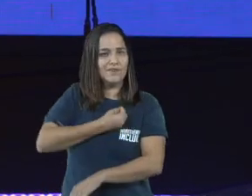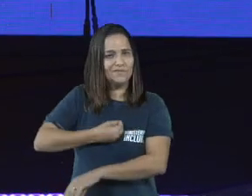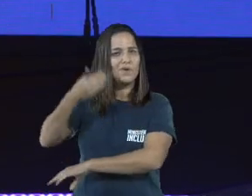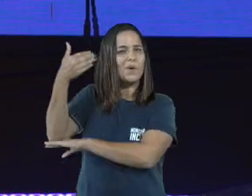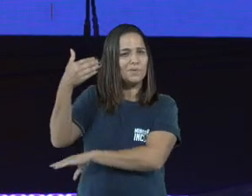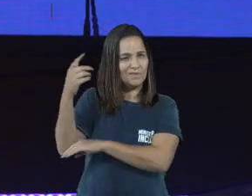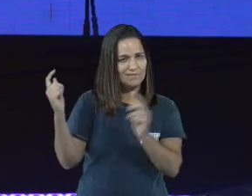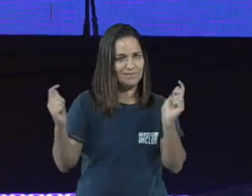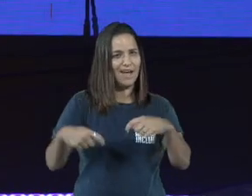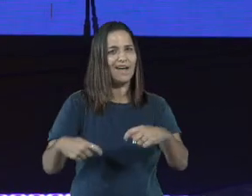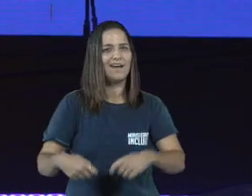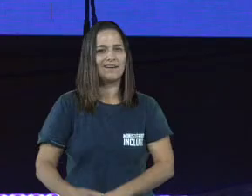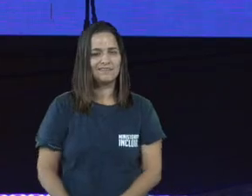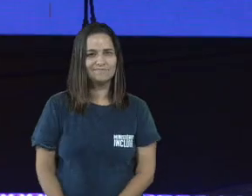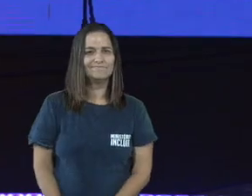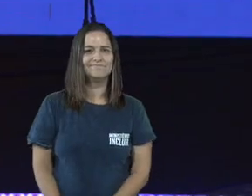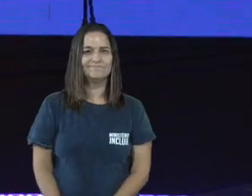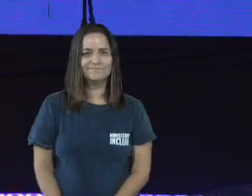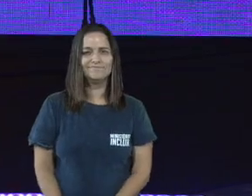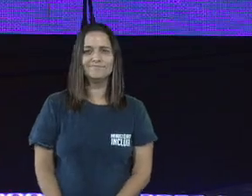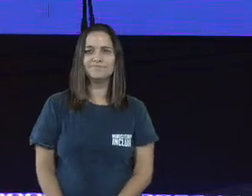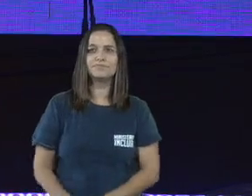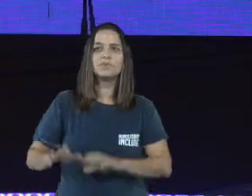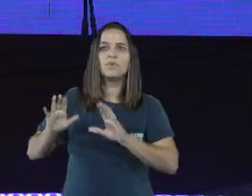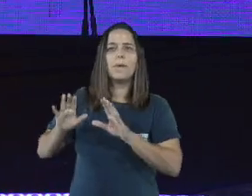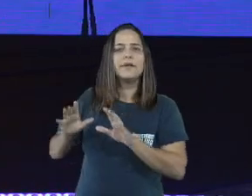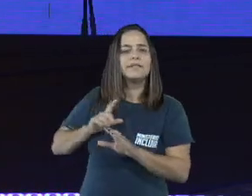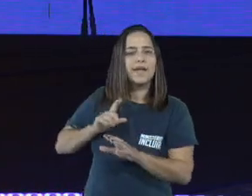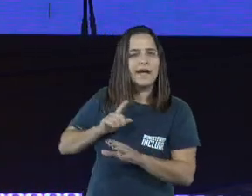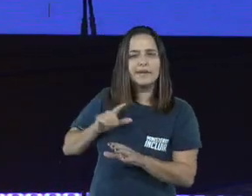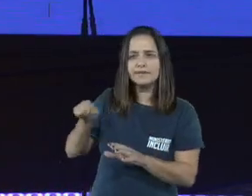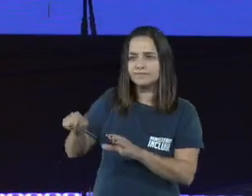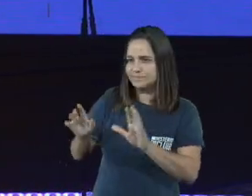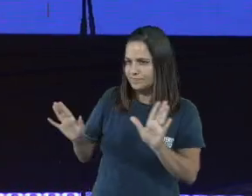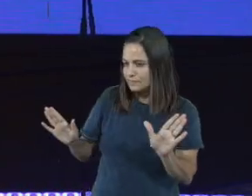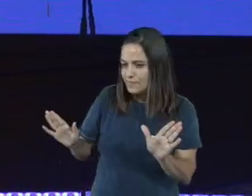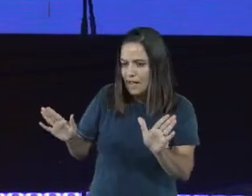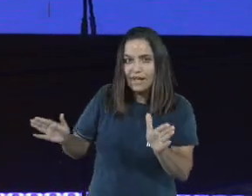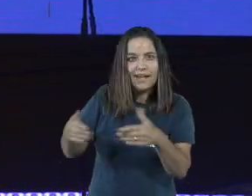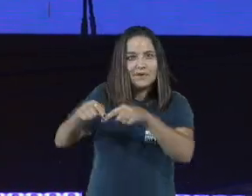é cuma um posto médico com equipamentos de última geração